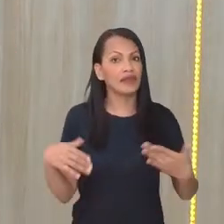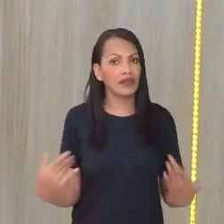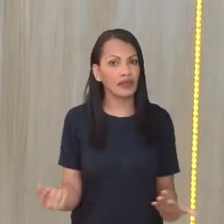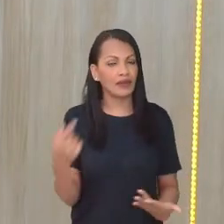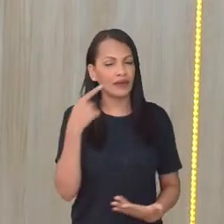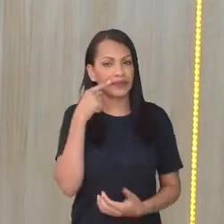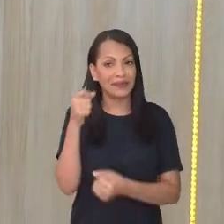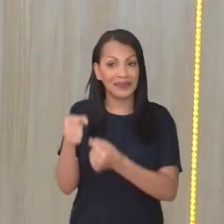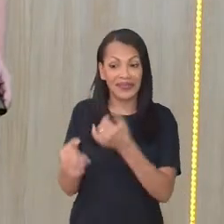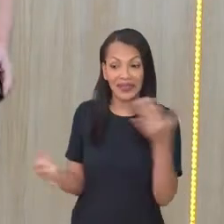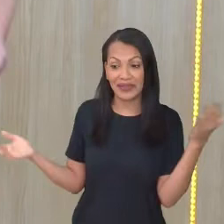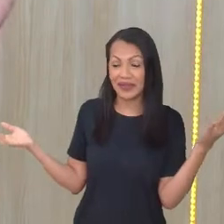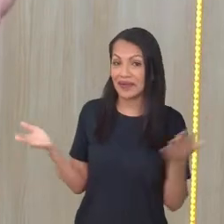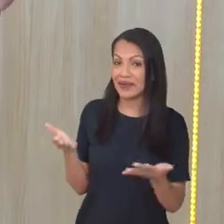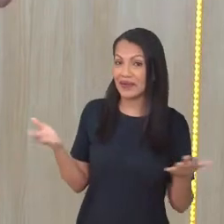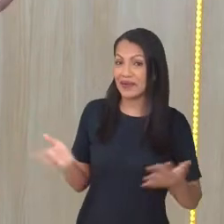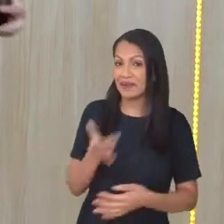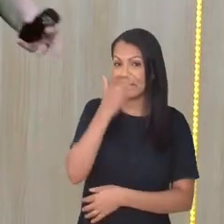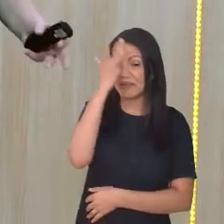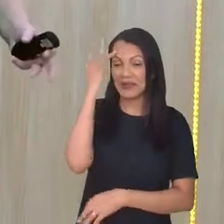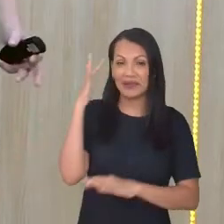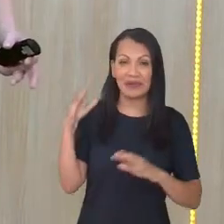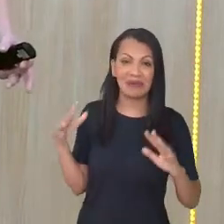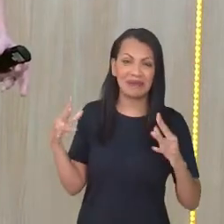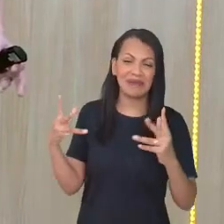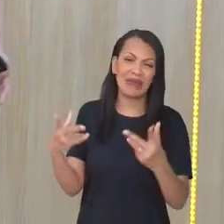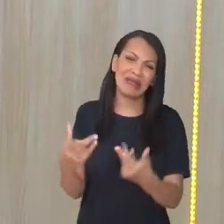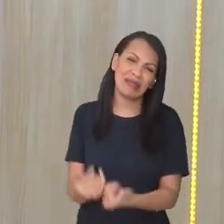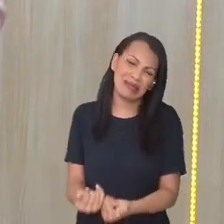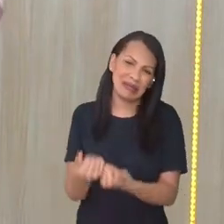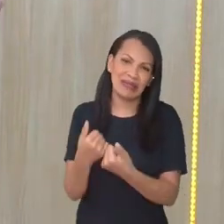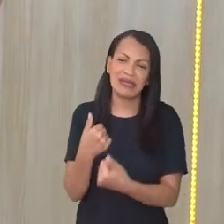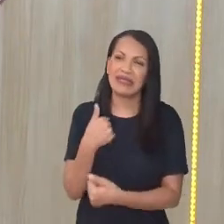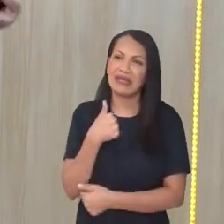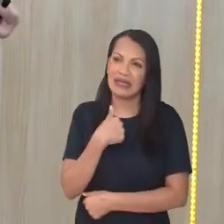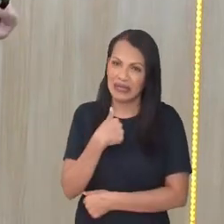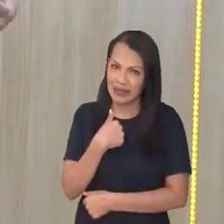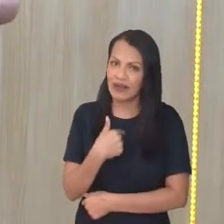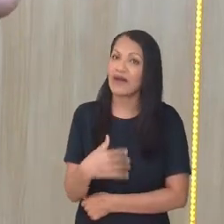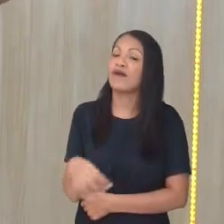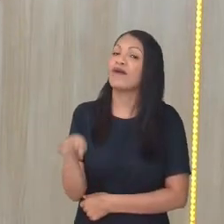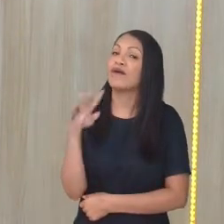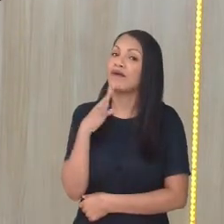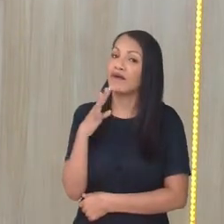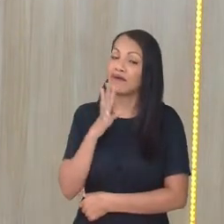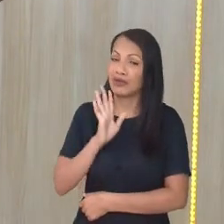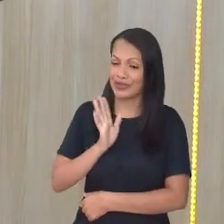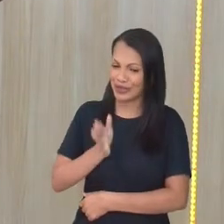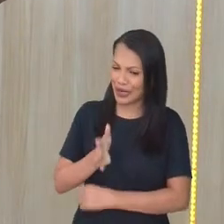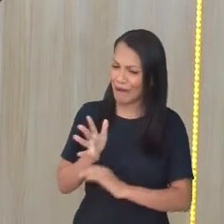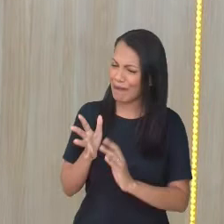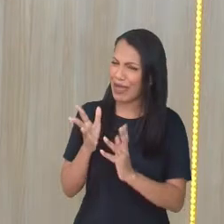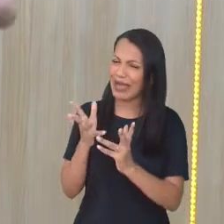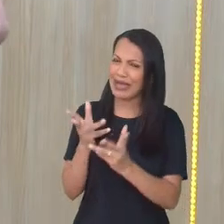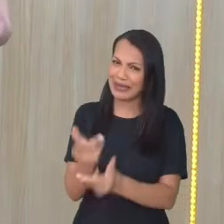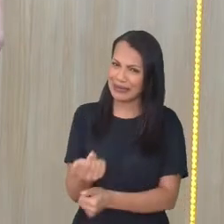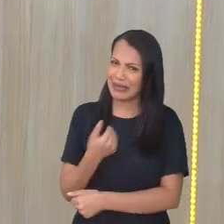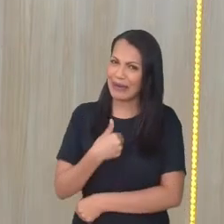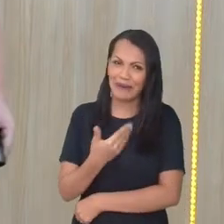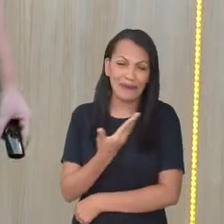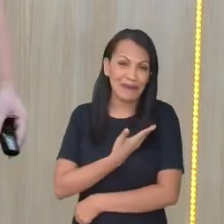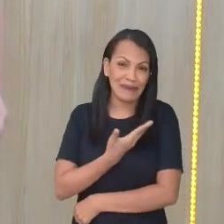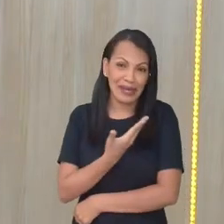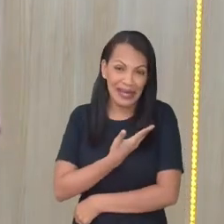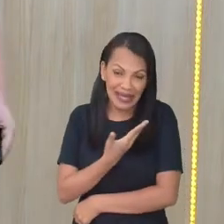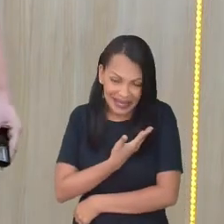no chat hoje, uma pessoa maravilhosa, eu acabei de conhecer, mas já estou achando assim que ela é minha amigona,